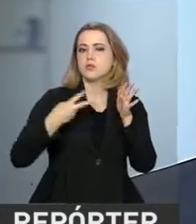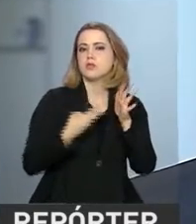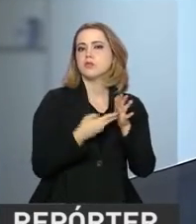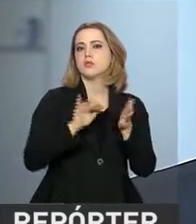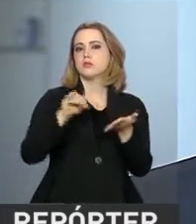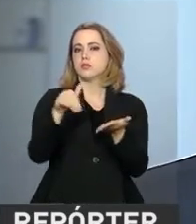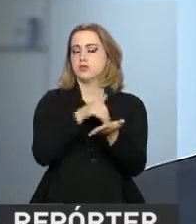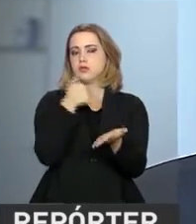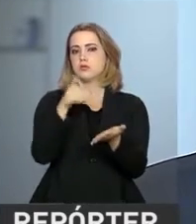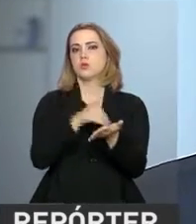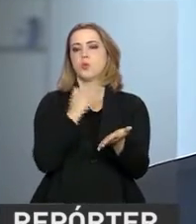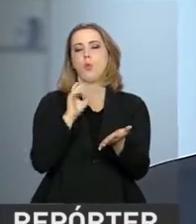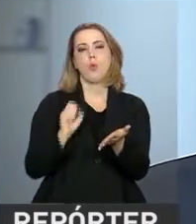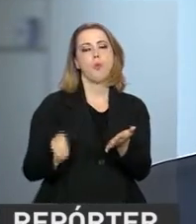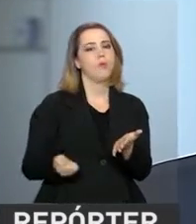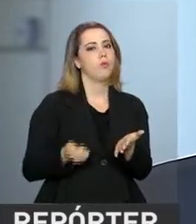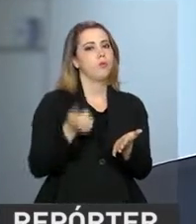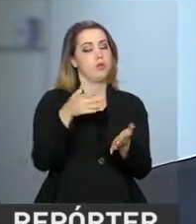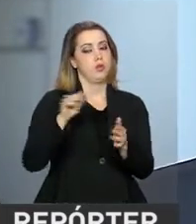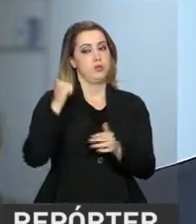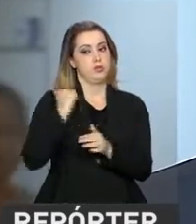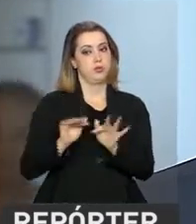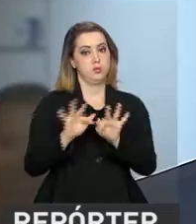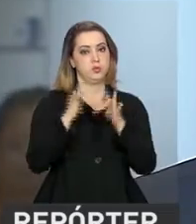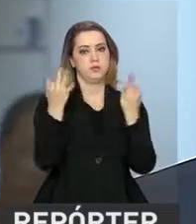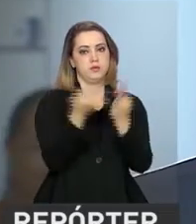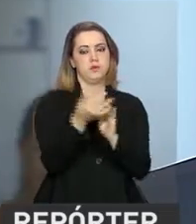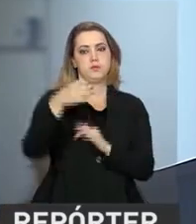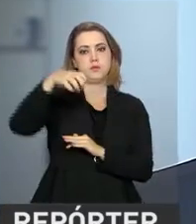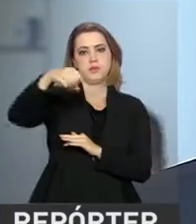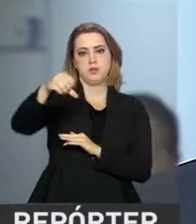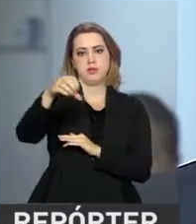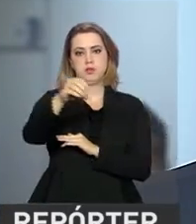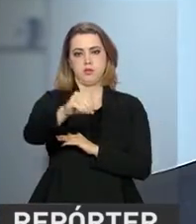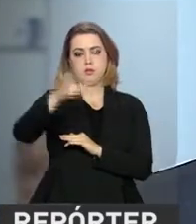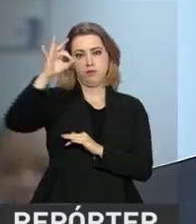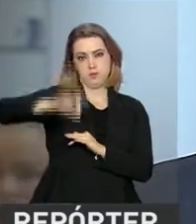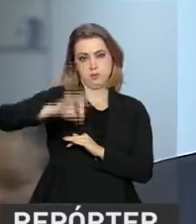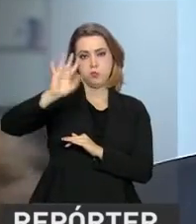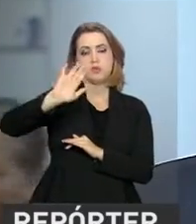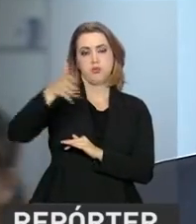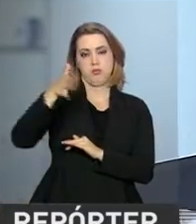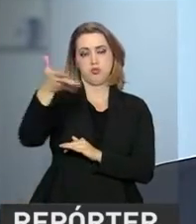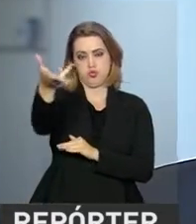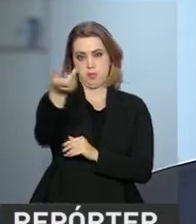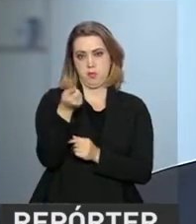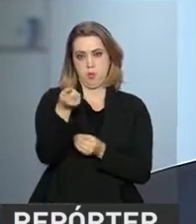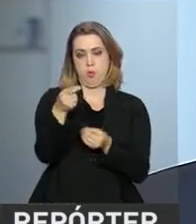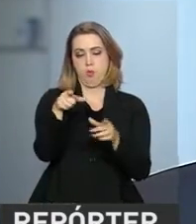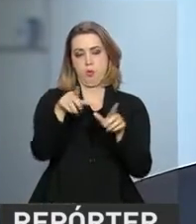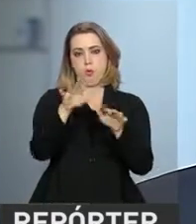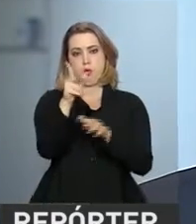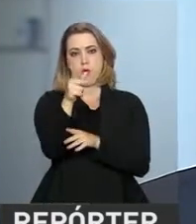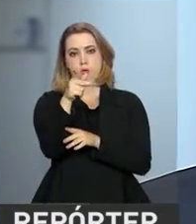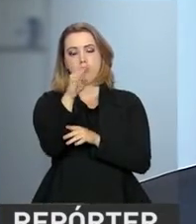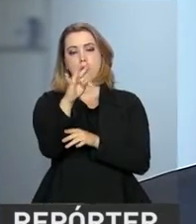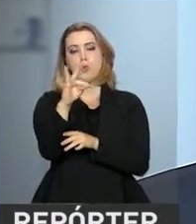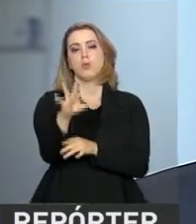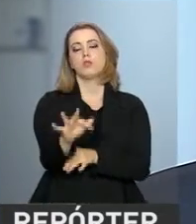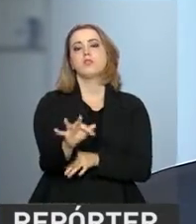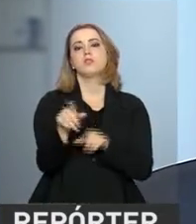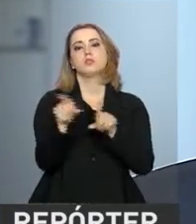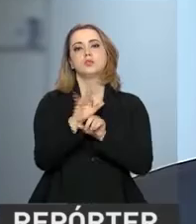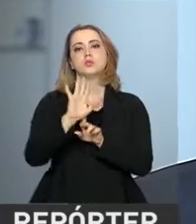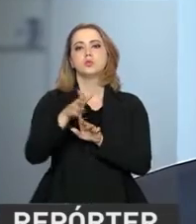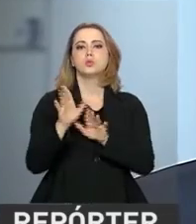já no bolsa família especificamente 90% desse público já retirou e de forma geral considerando todos os